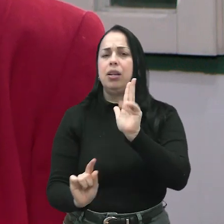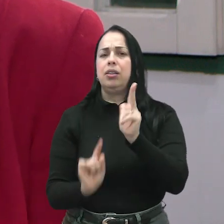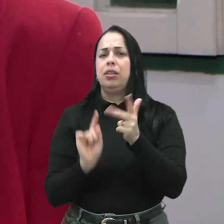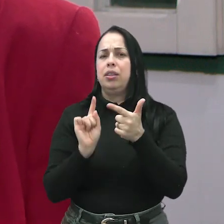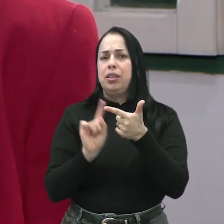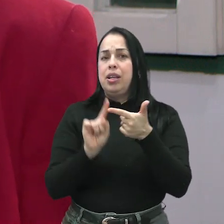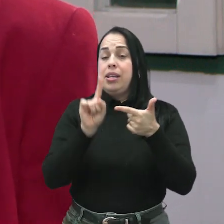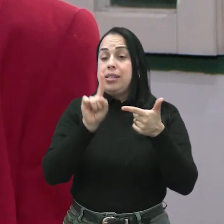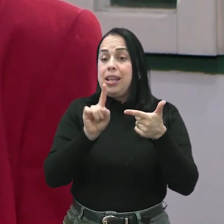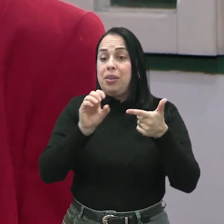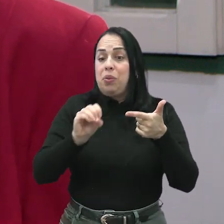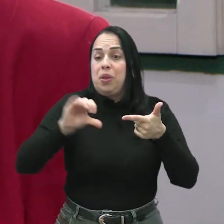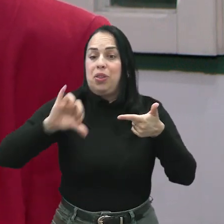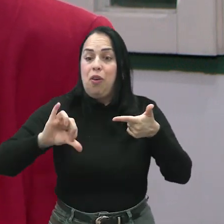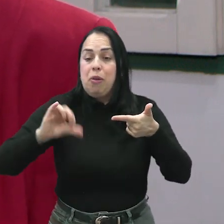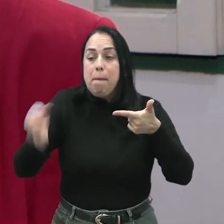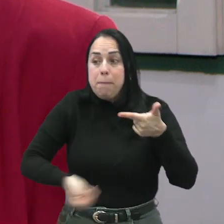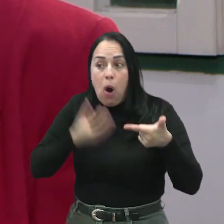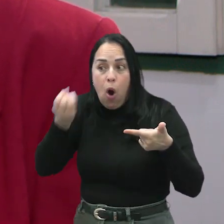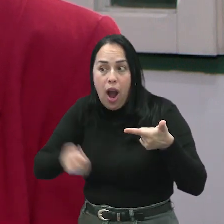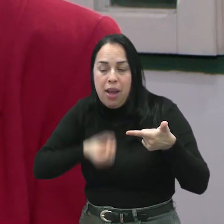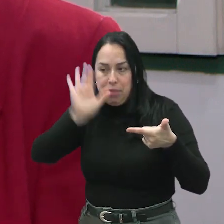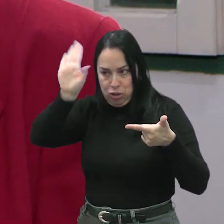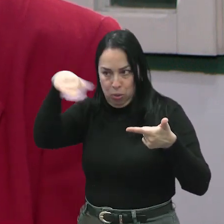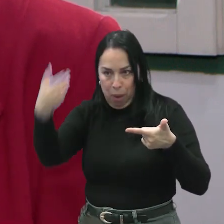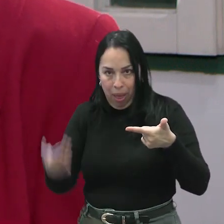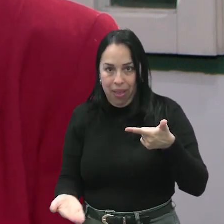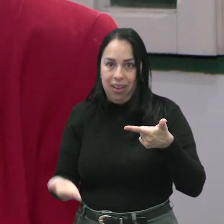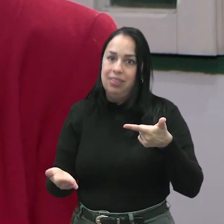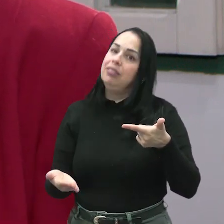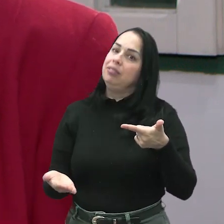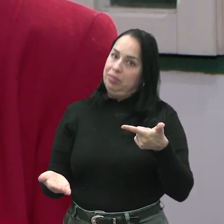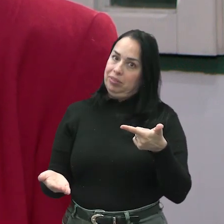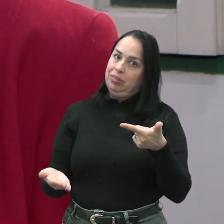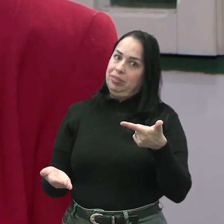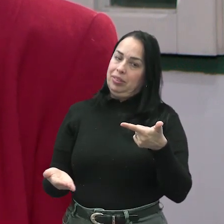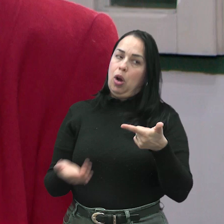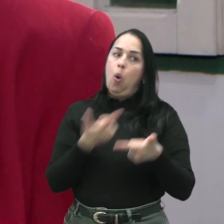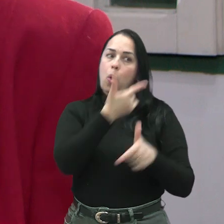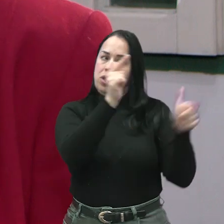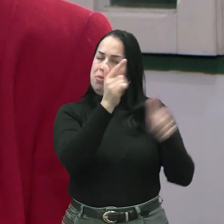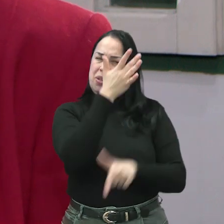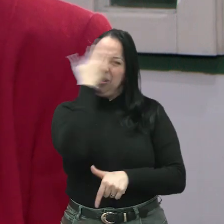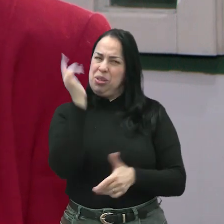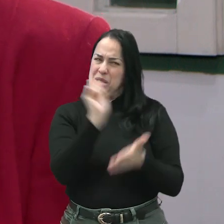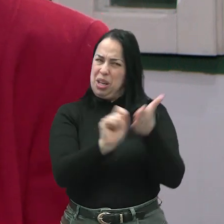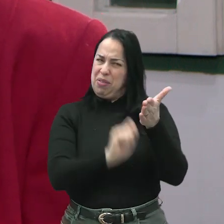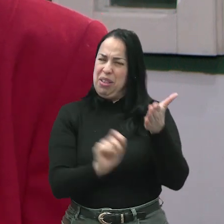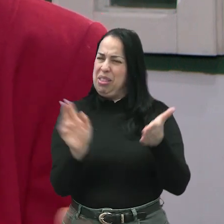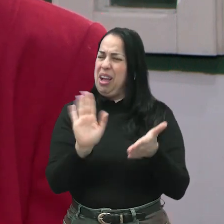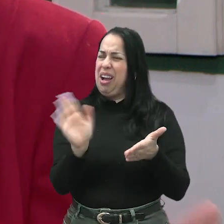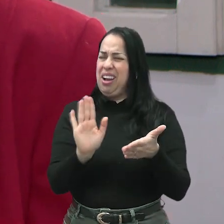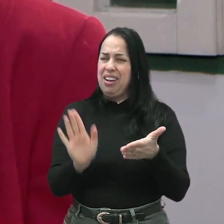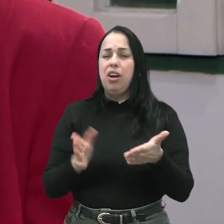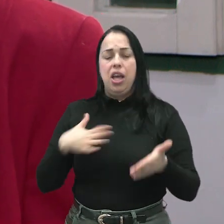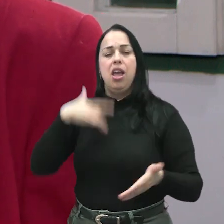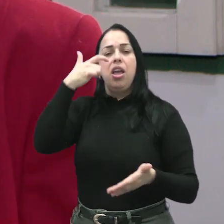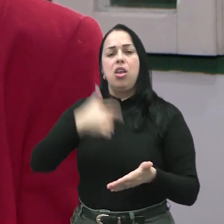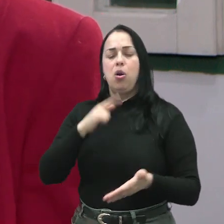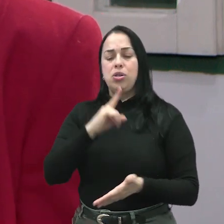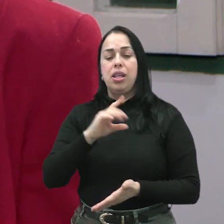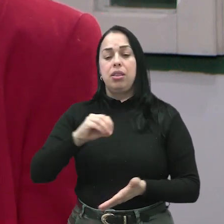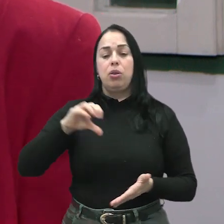linear, escrevi 109 poemas para ele, que eu acho que ninguém escreveu 109, devem ter escrito 1 ou